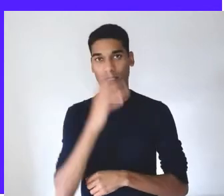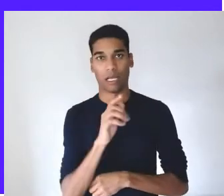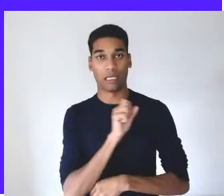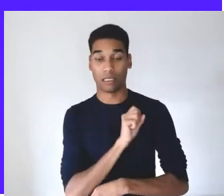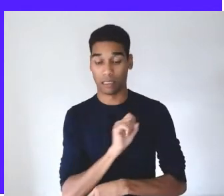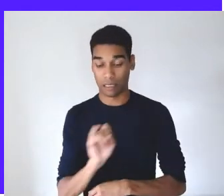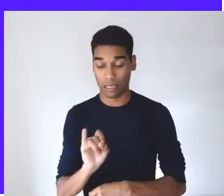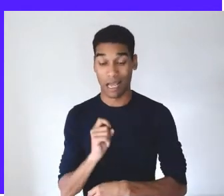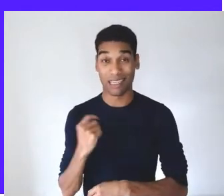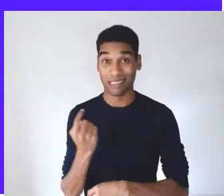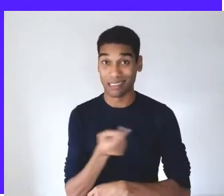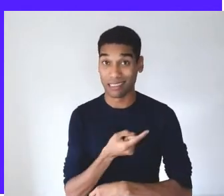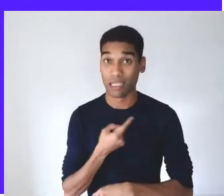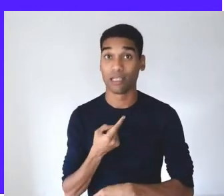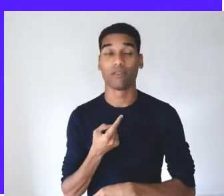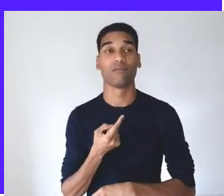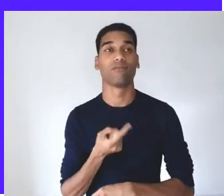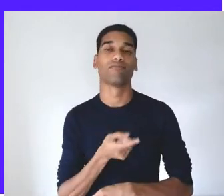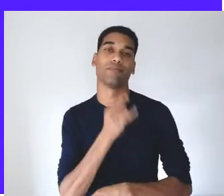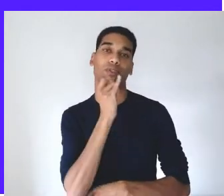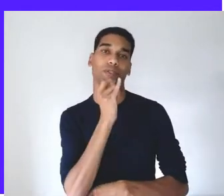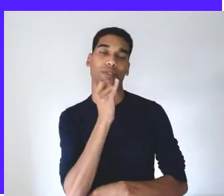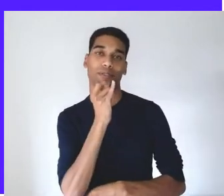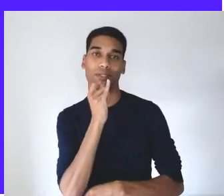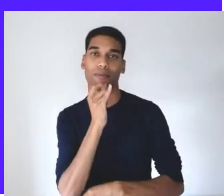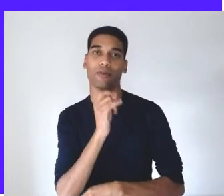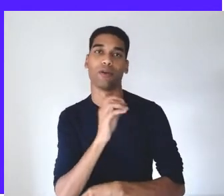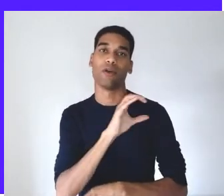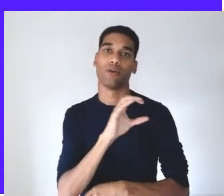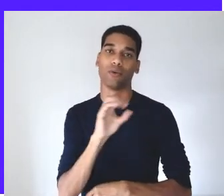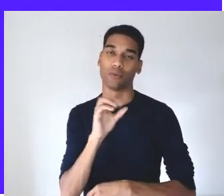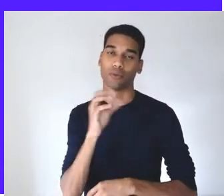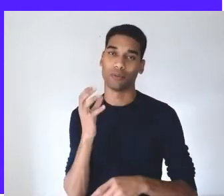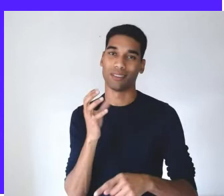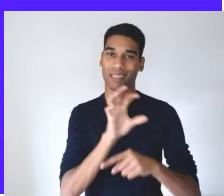O Centro-Oeste, por exemplo, apareceu progredindo mais do que outras regiões.